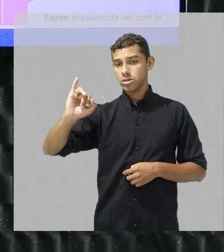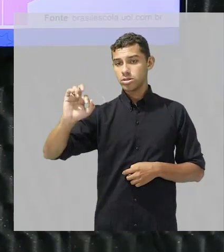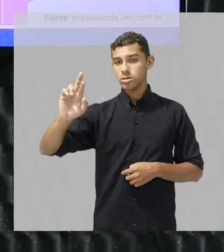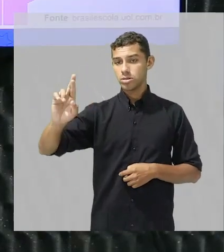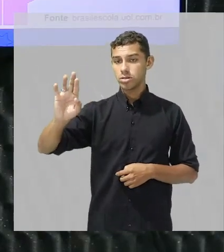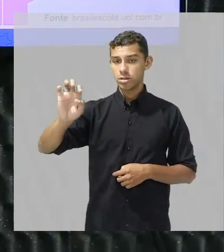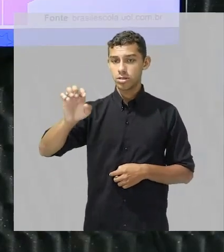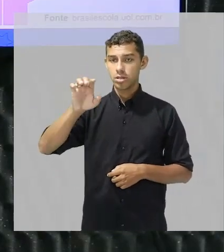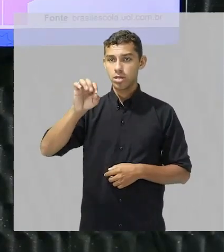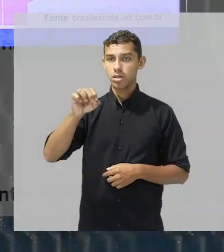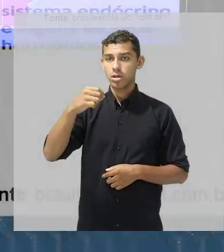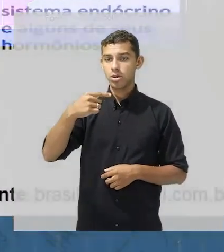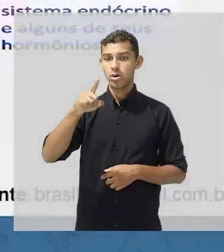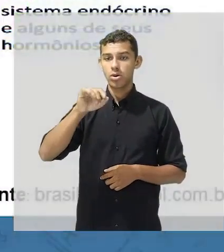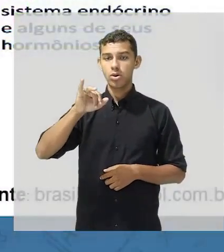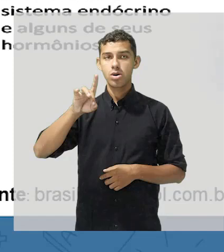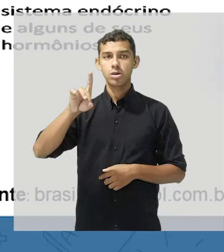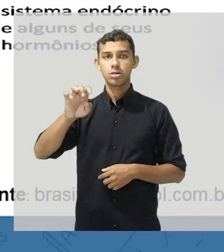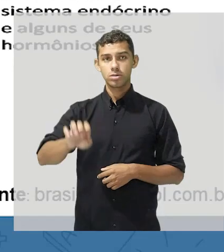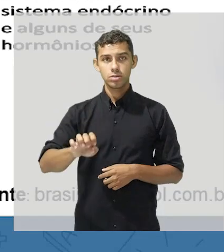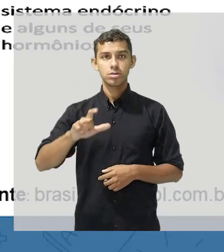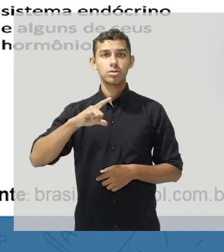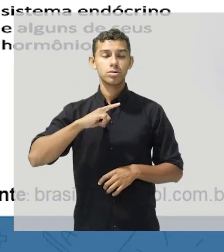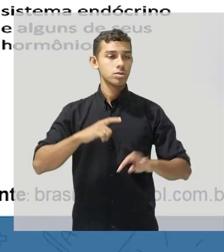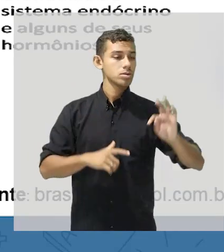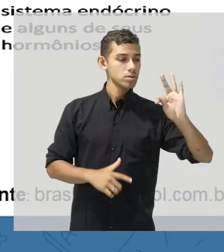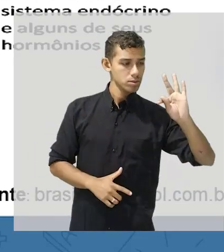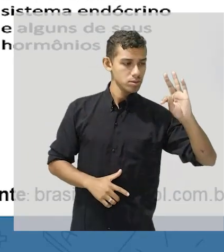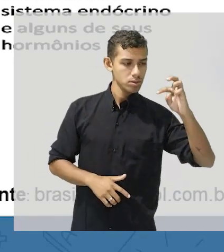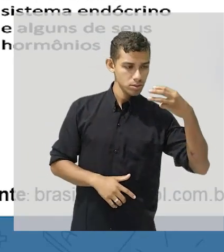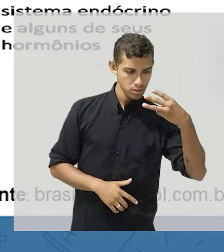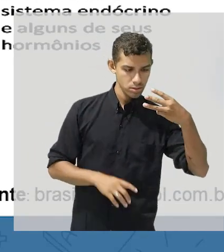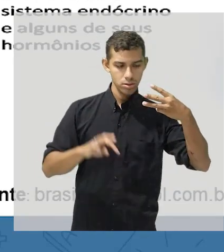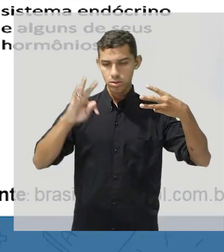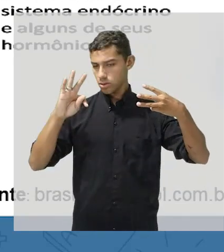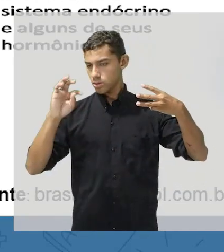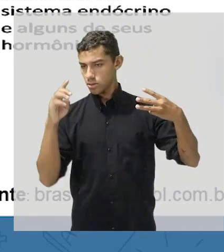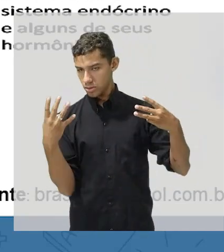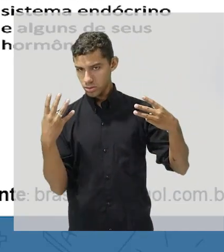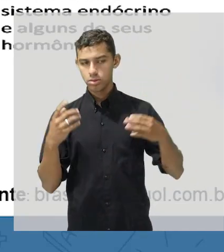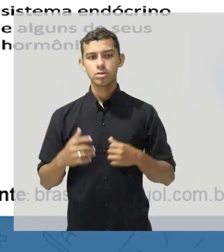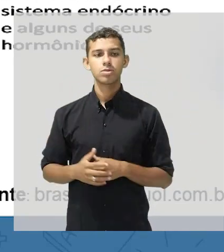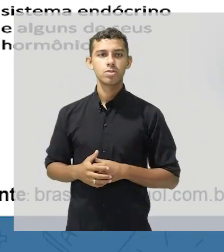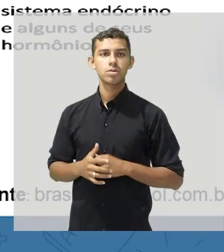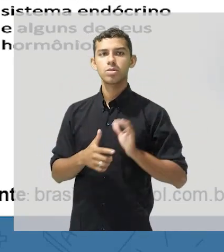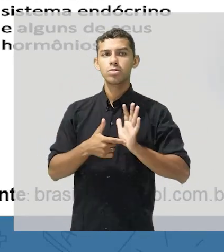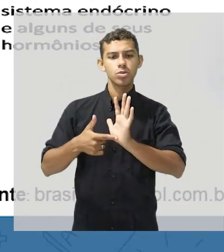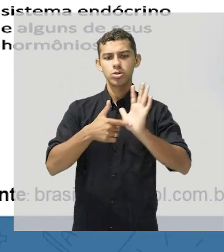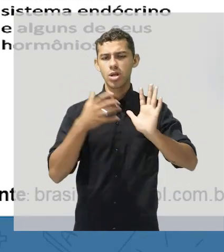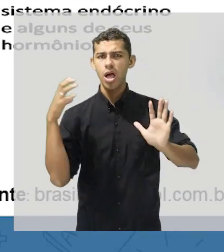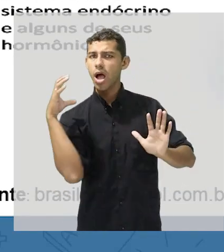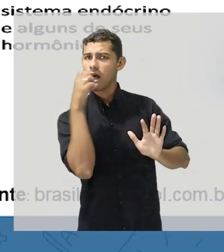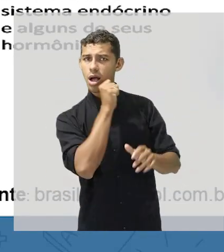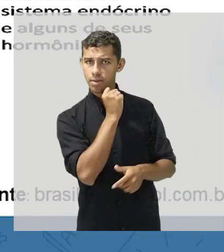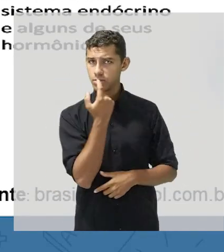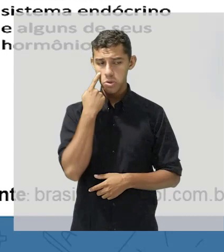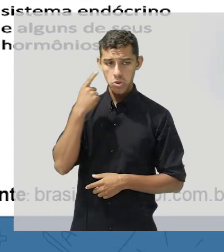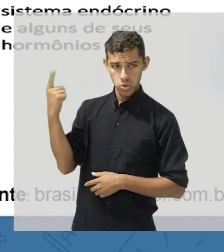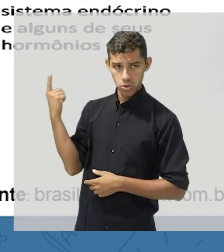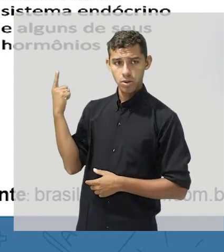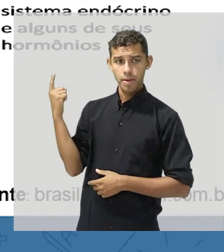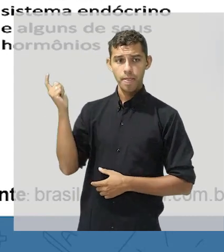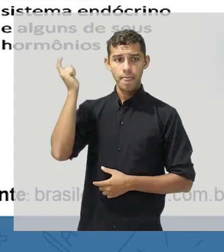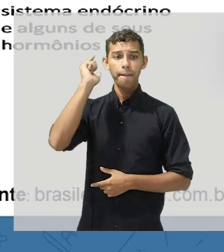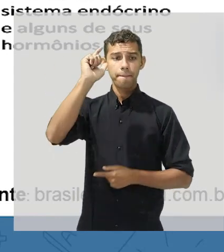a glândula tireoide, que produz hormônio T3 e T4, tá? Eu vou mostrar aqui rapidamente cada uma